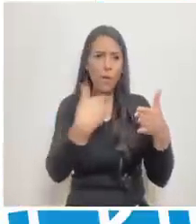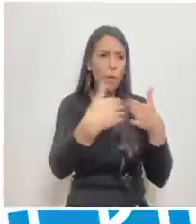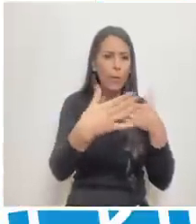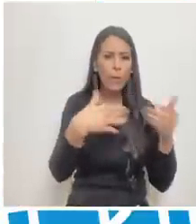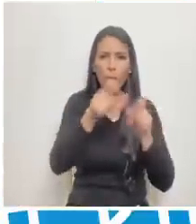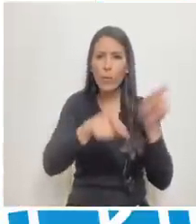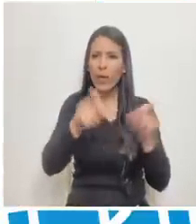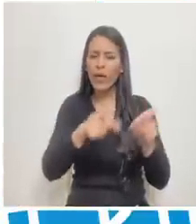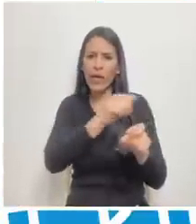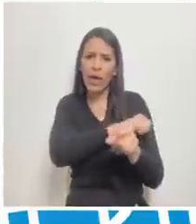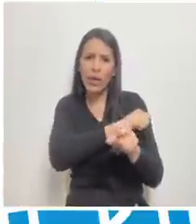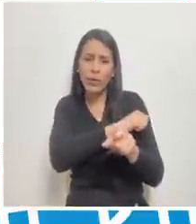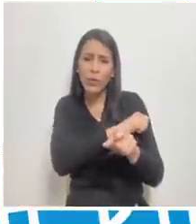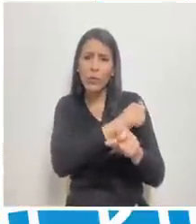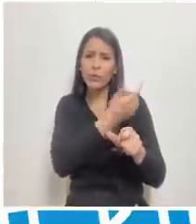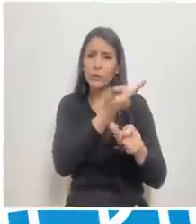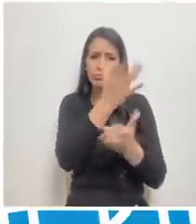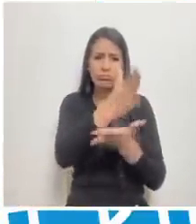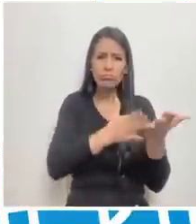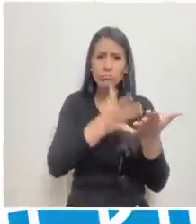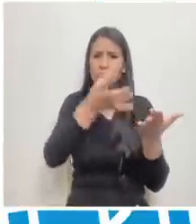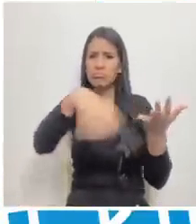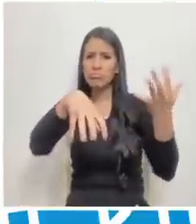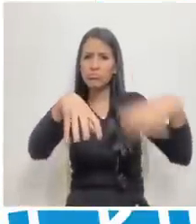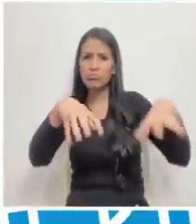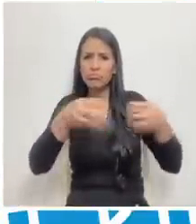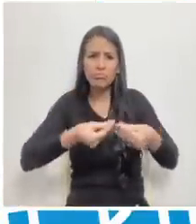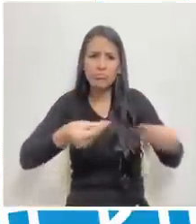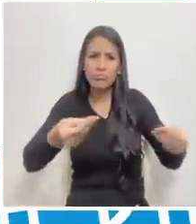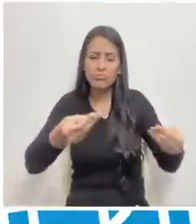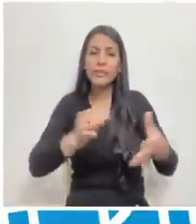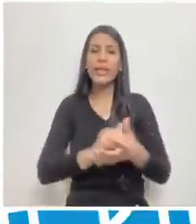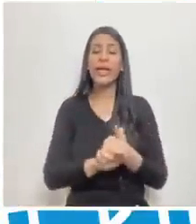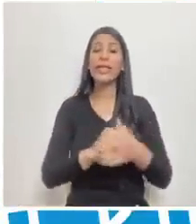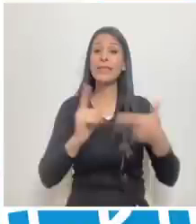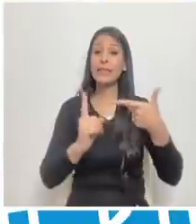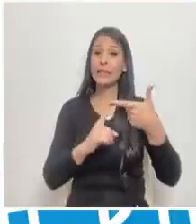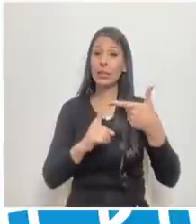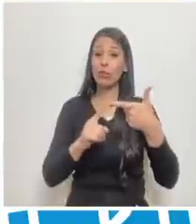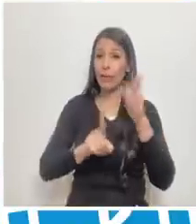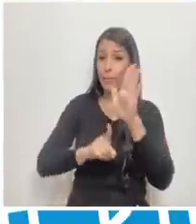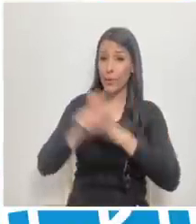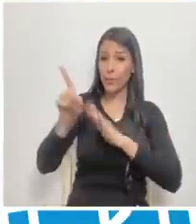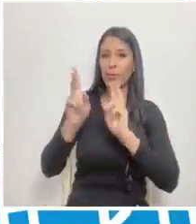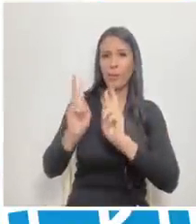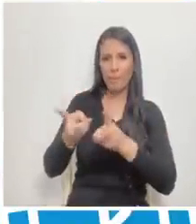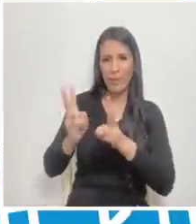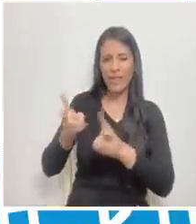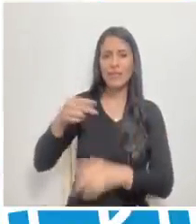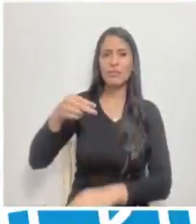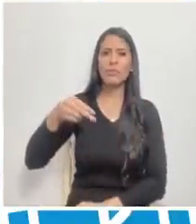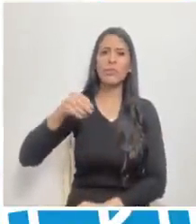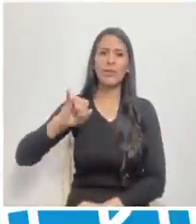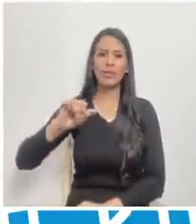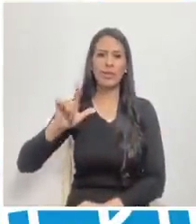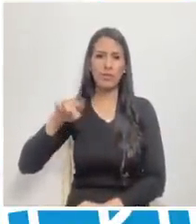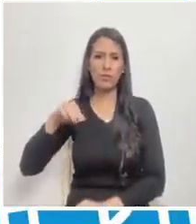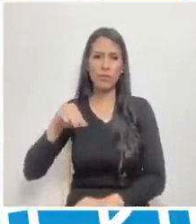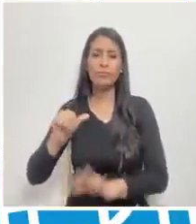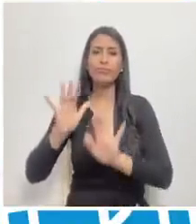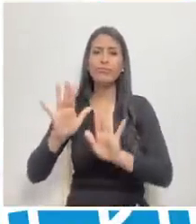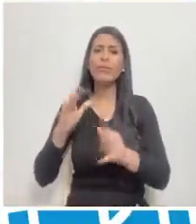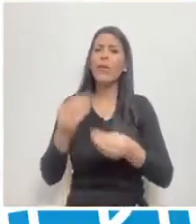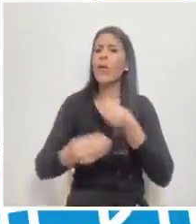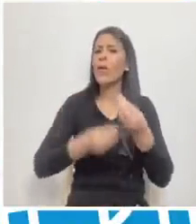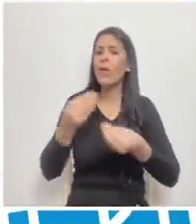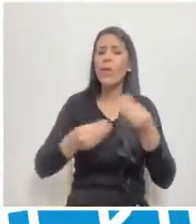ficariam, segunda pergunta também para Nilma, como ficariam os alunos da zona rural que não têm acesso à internet